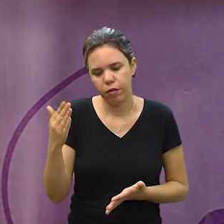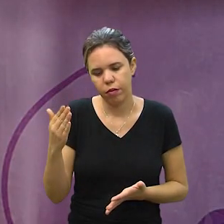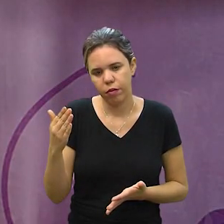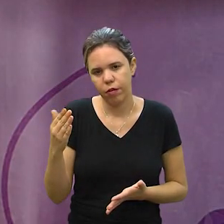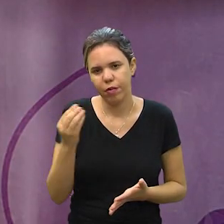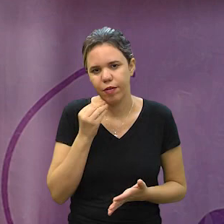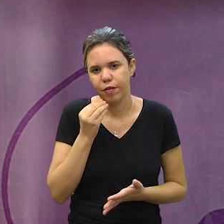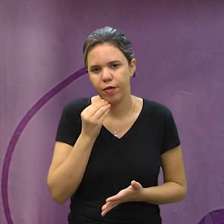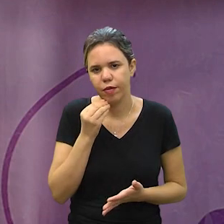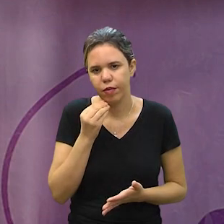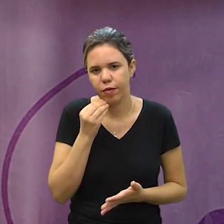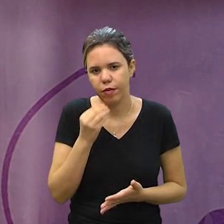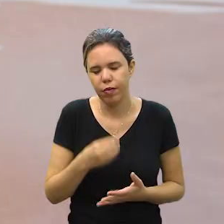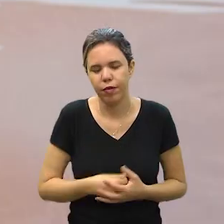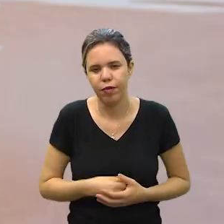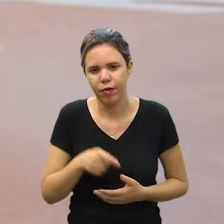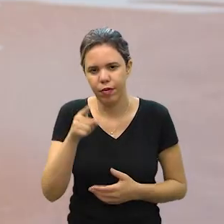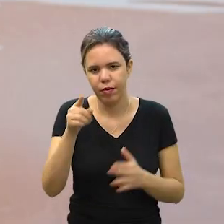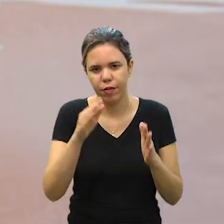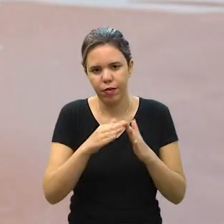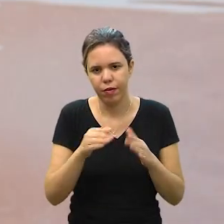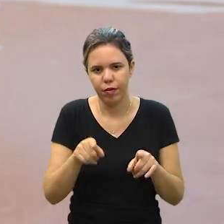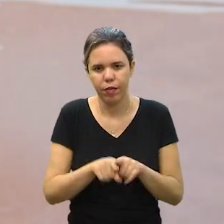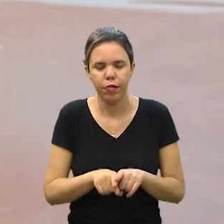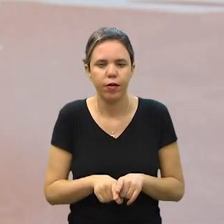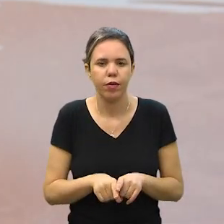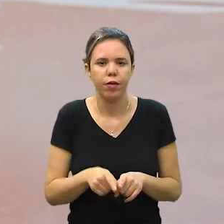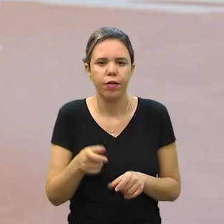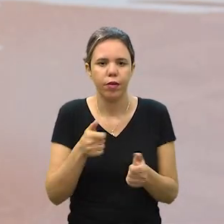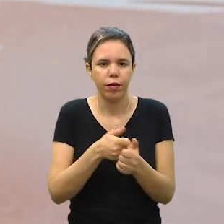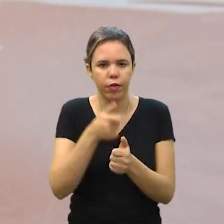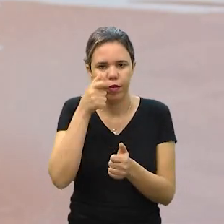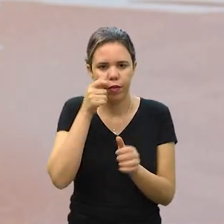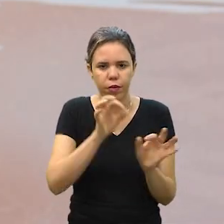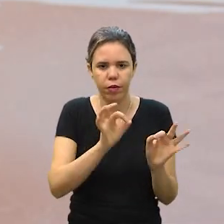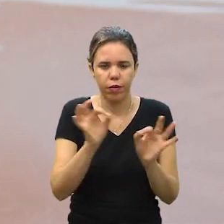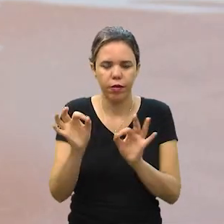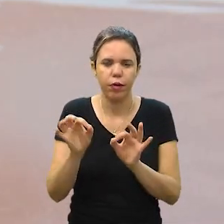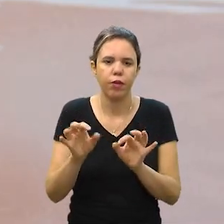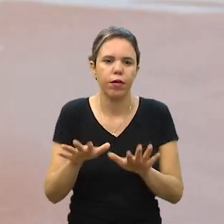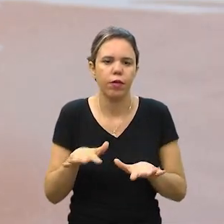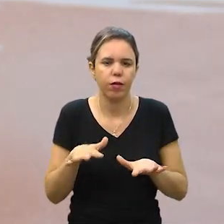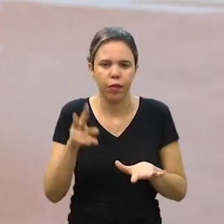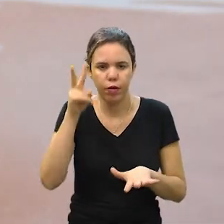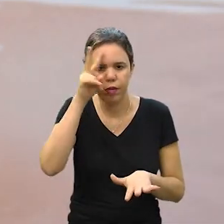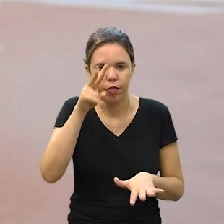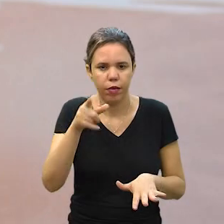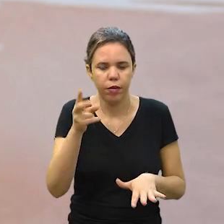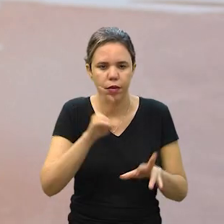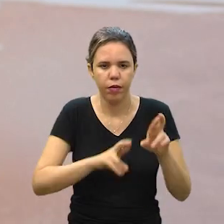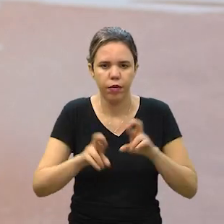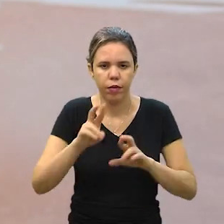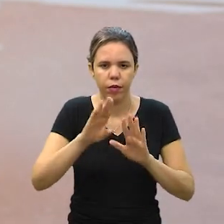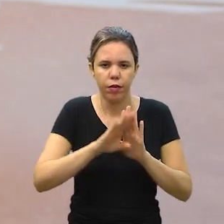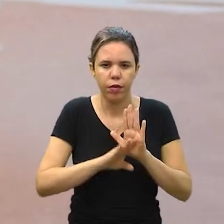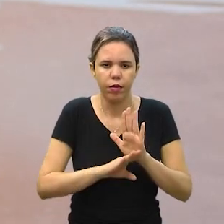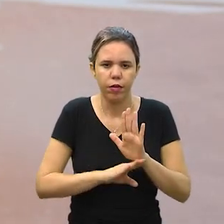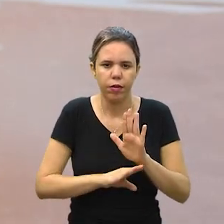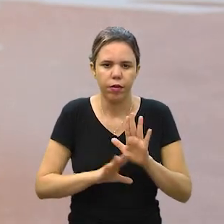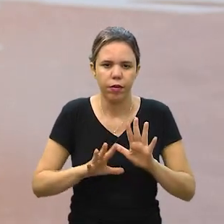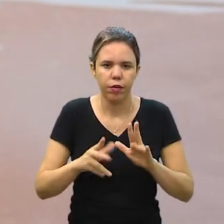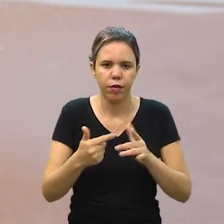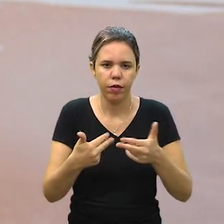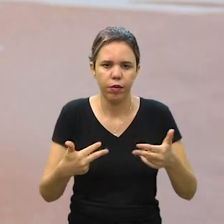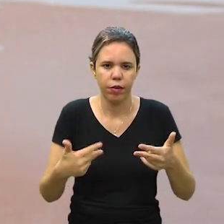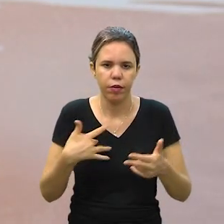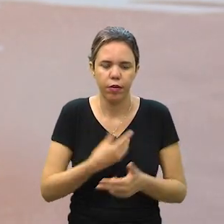agradeço, Viviane, pela oportunidade. A você de casa também, muito obrigada pela companhia e audiência. Lembrando, quer rever este programa